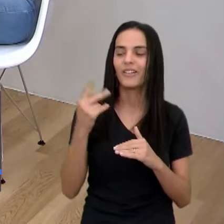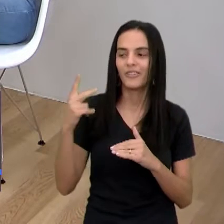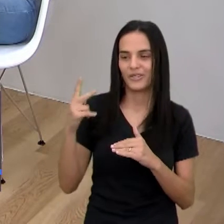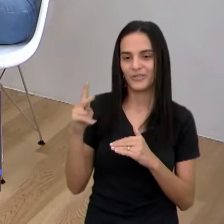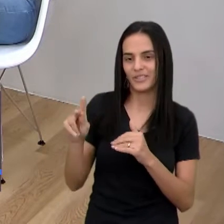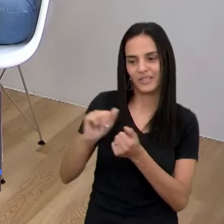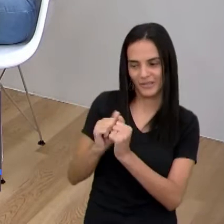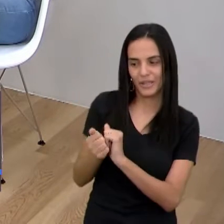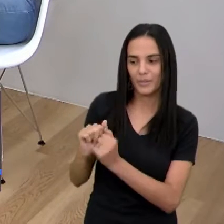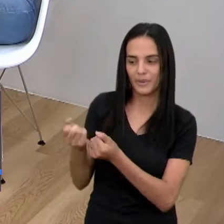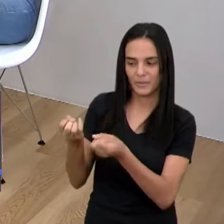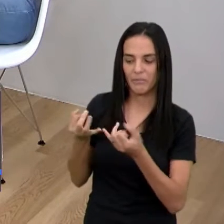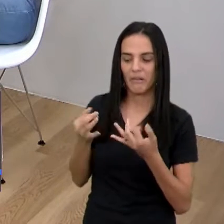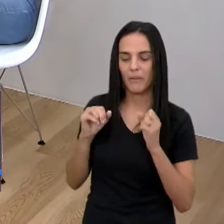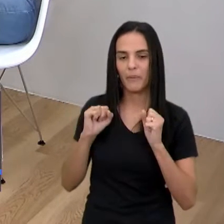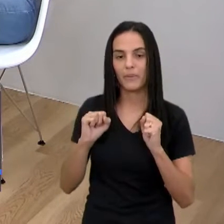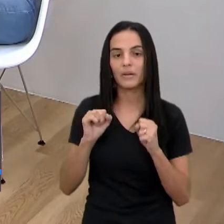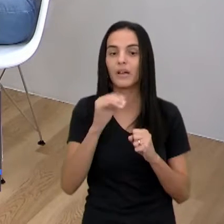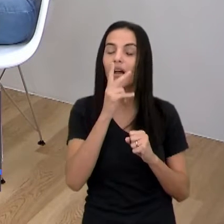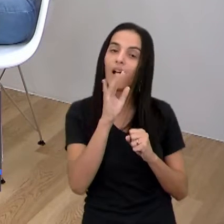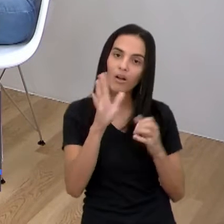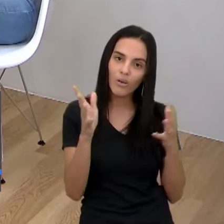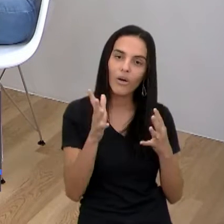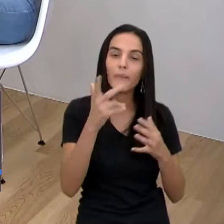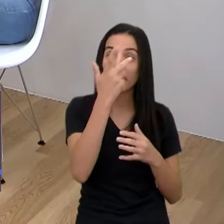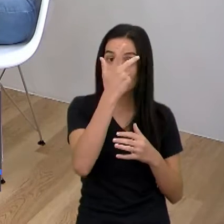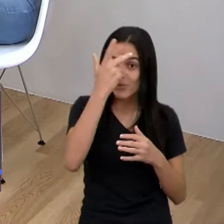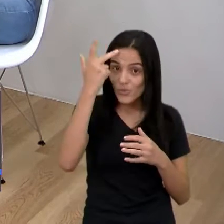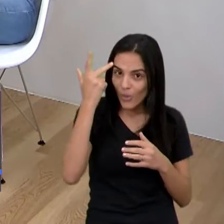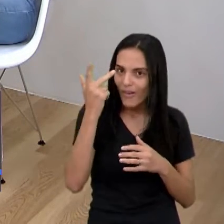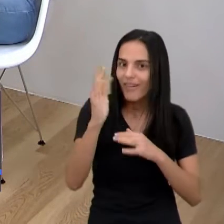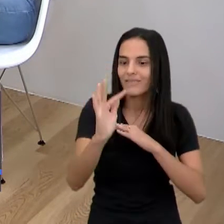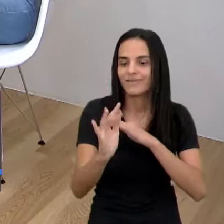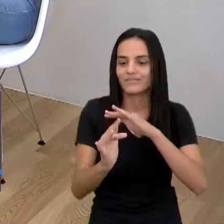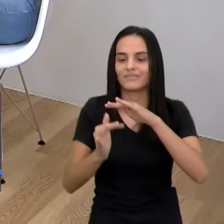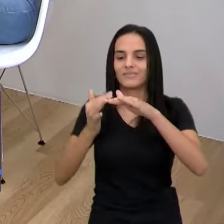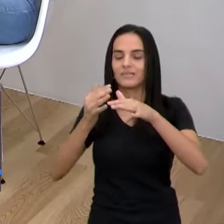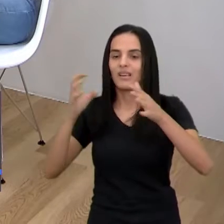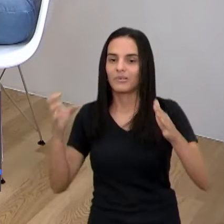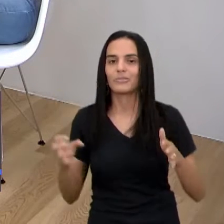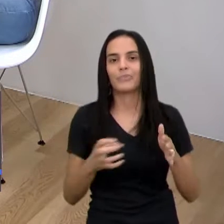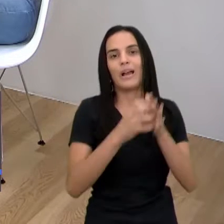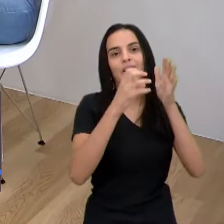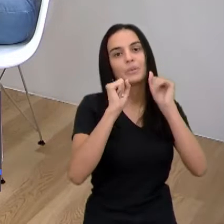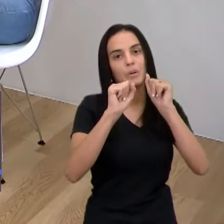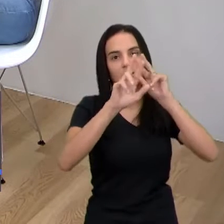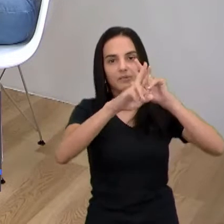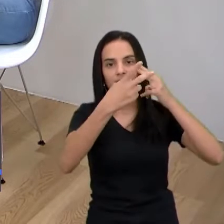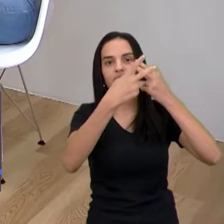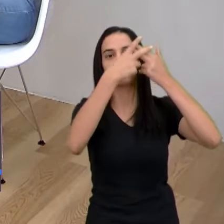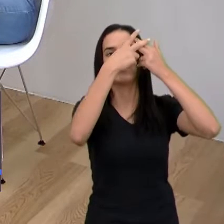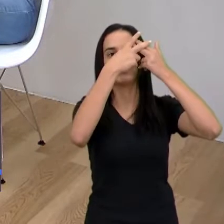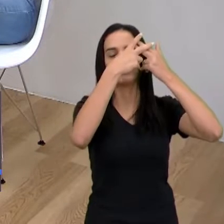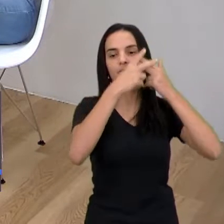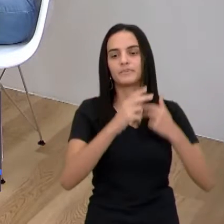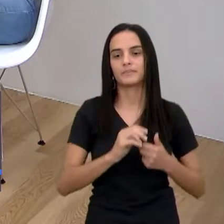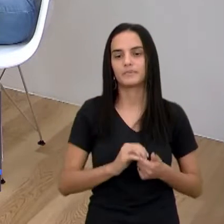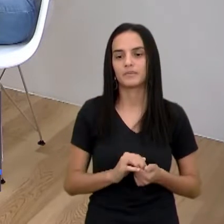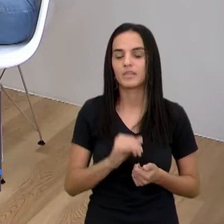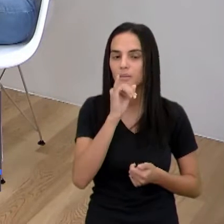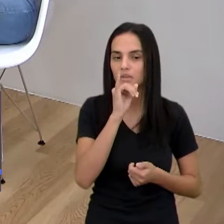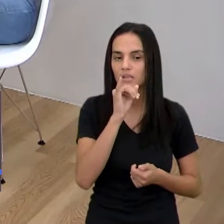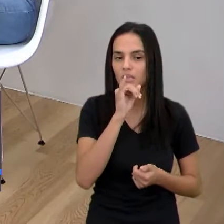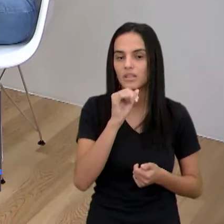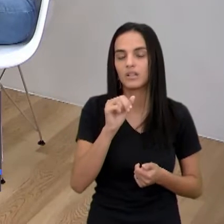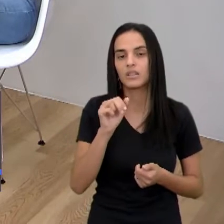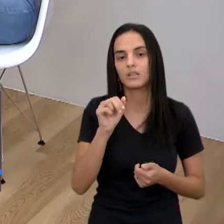vista aqui, para o refugiado, o impacto é mais traumático. Sim. Porque ele precisa ser acolhido,